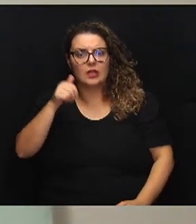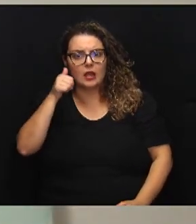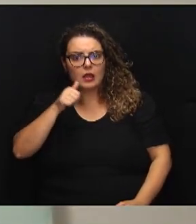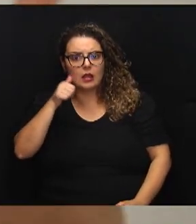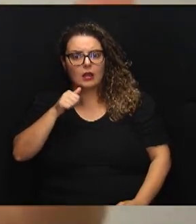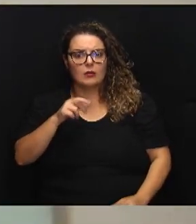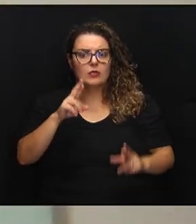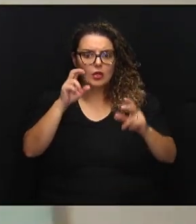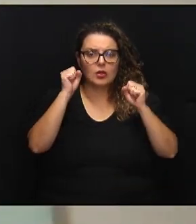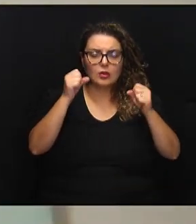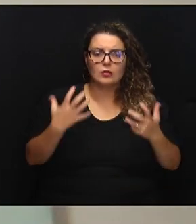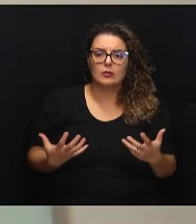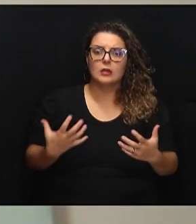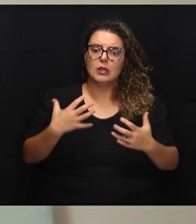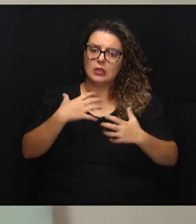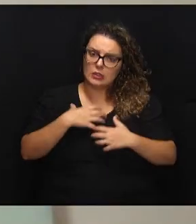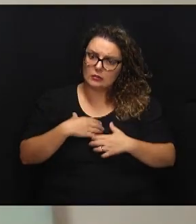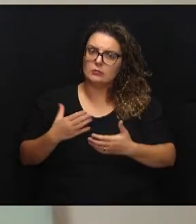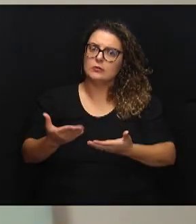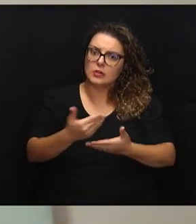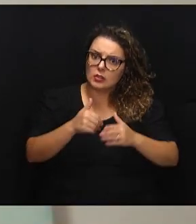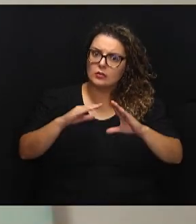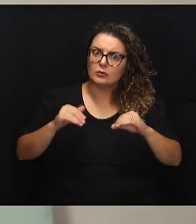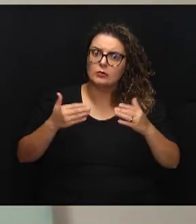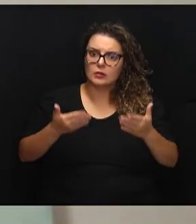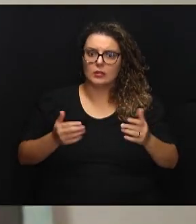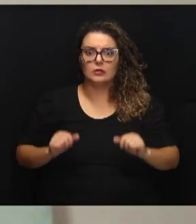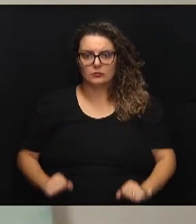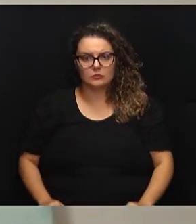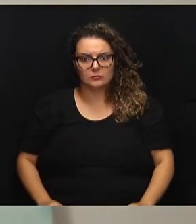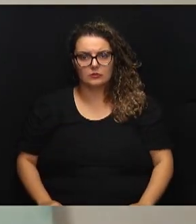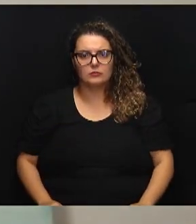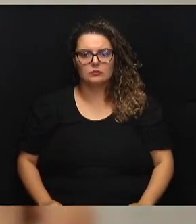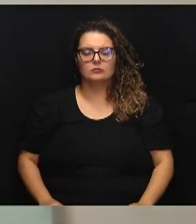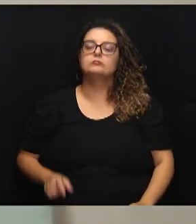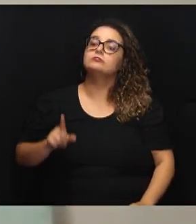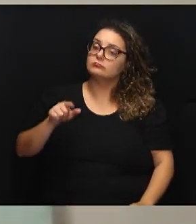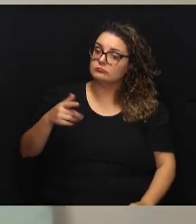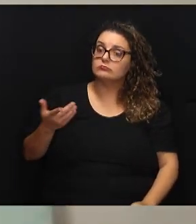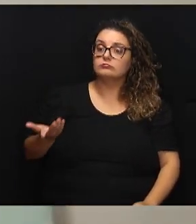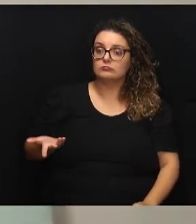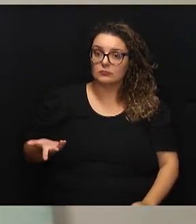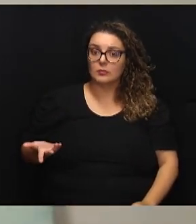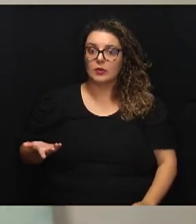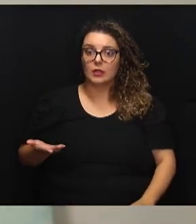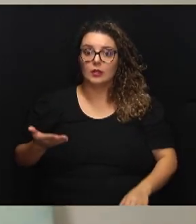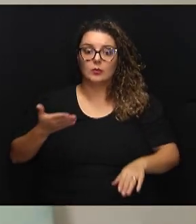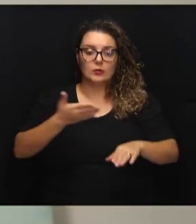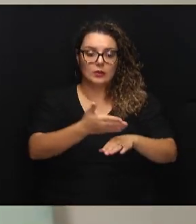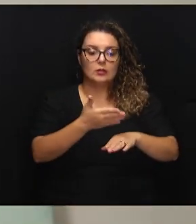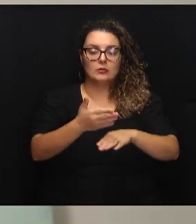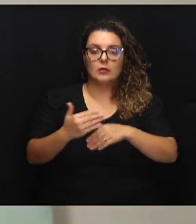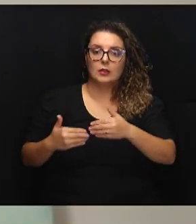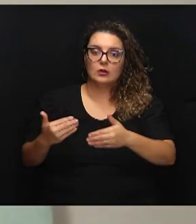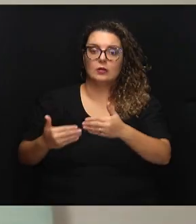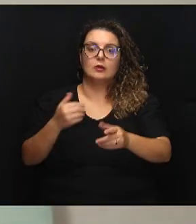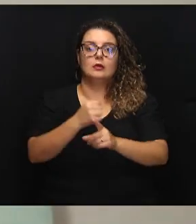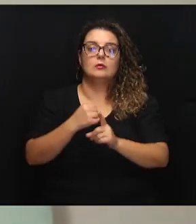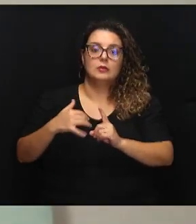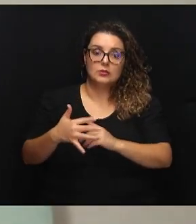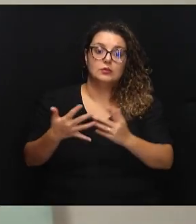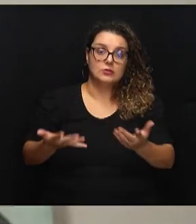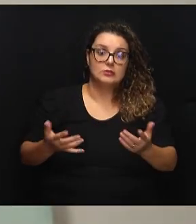torcida. Me senti muito acolhida com isso. Então, acaba que você vai indo também por esse processo social,